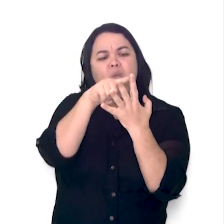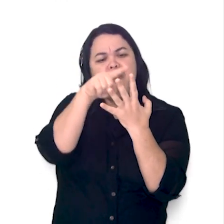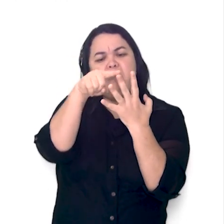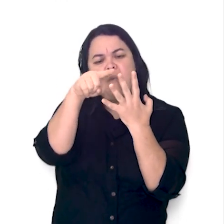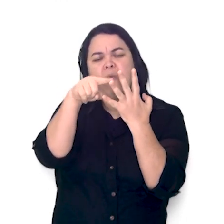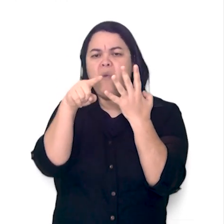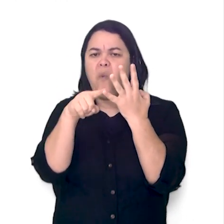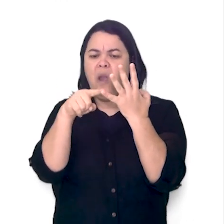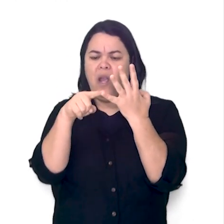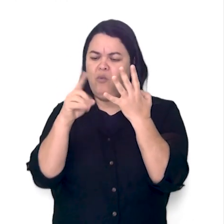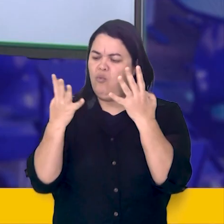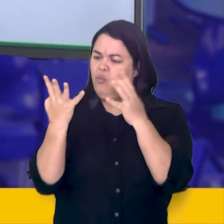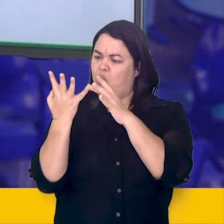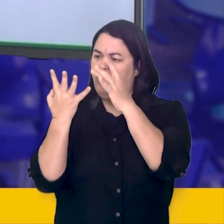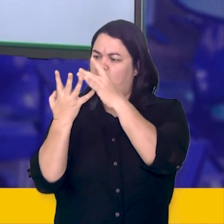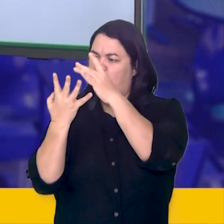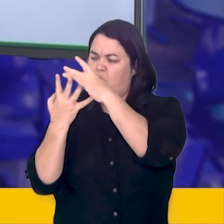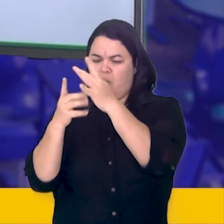mãos e dos pés.